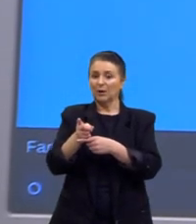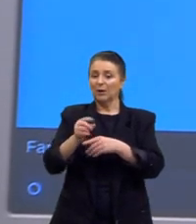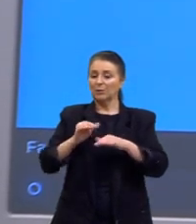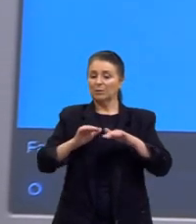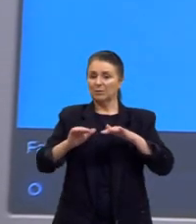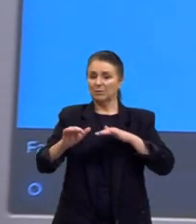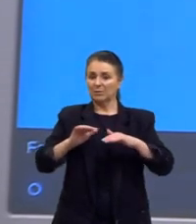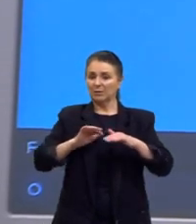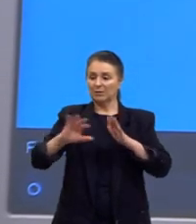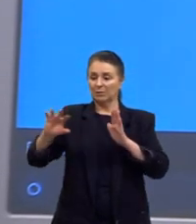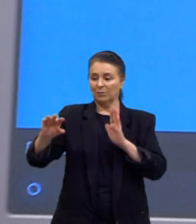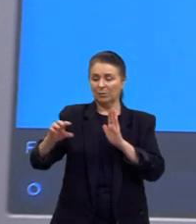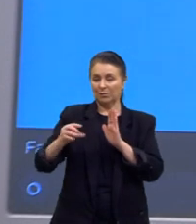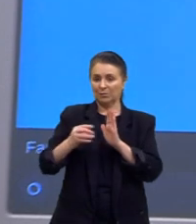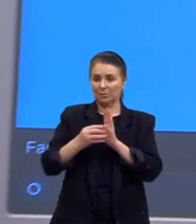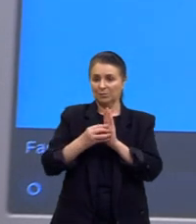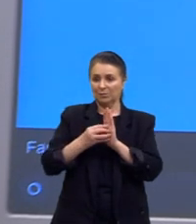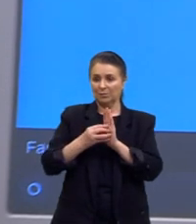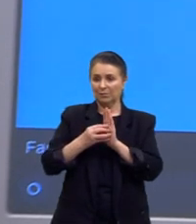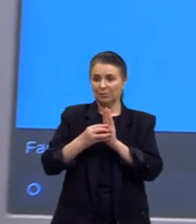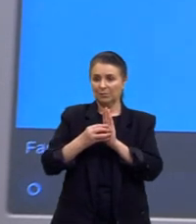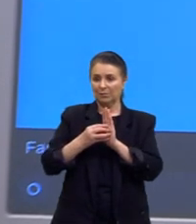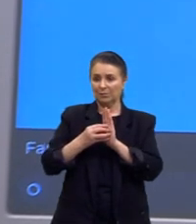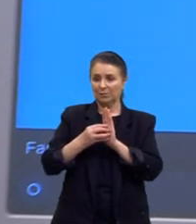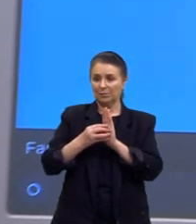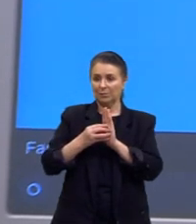esse ímã, né, entre